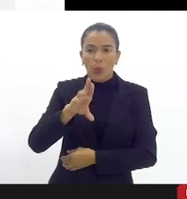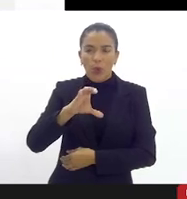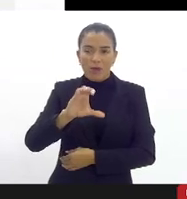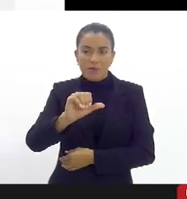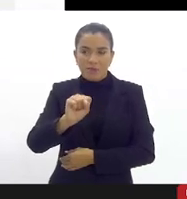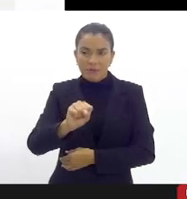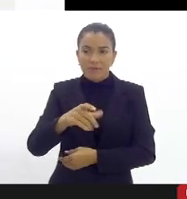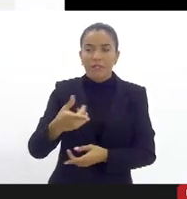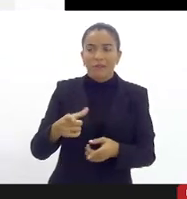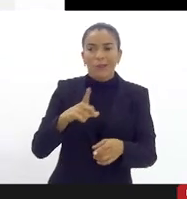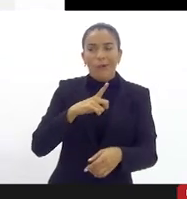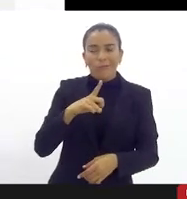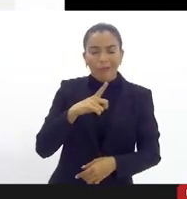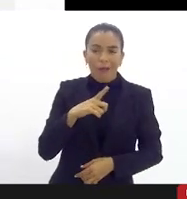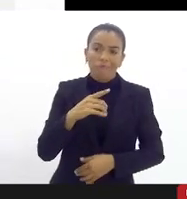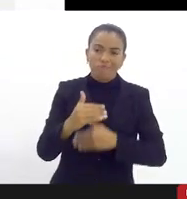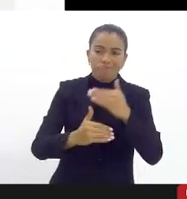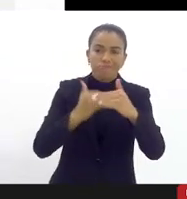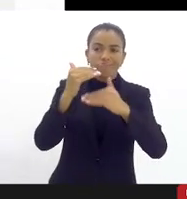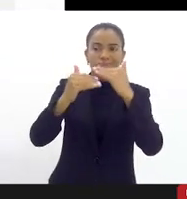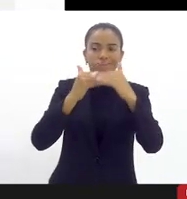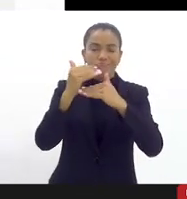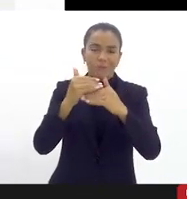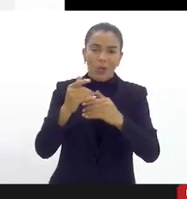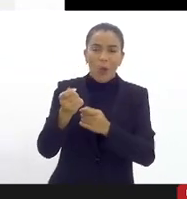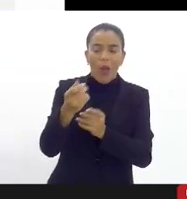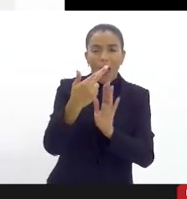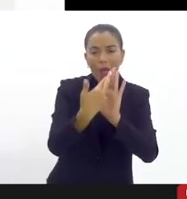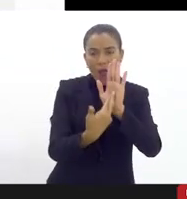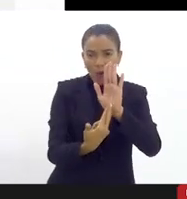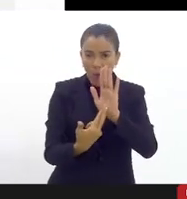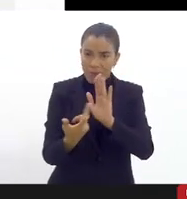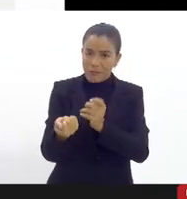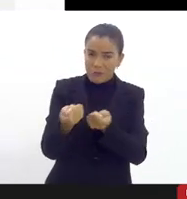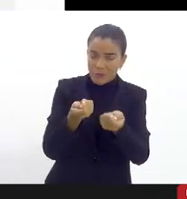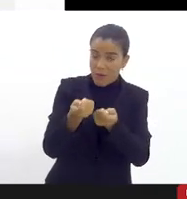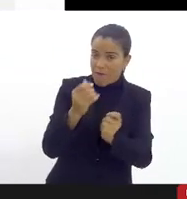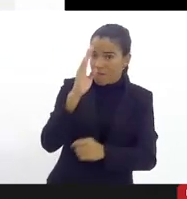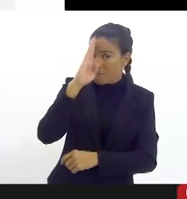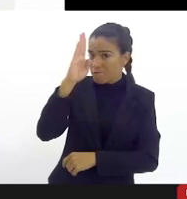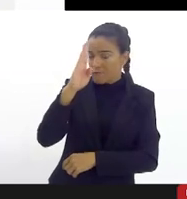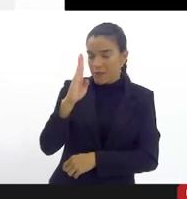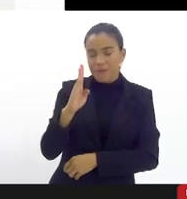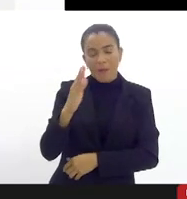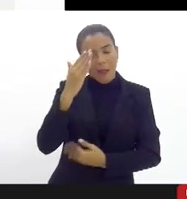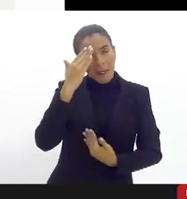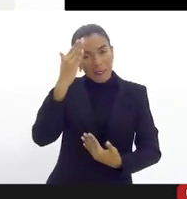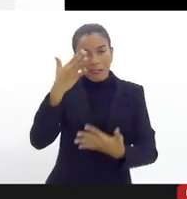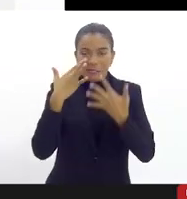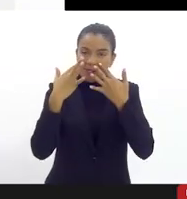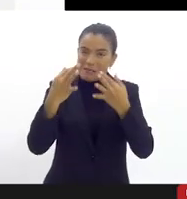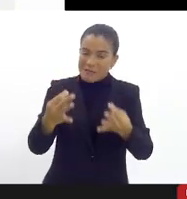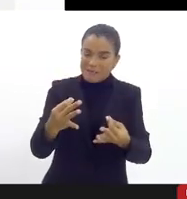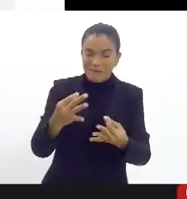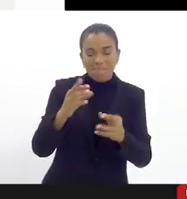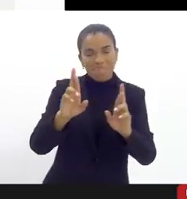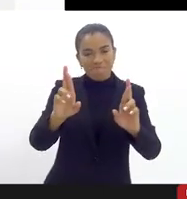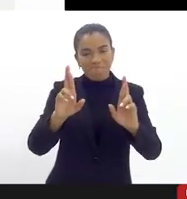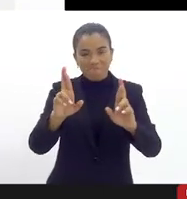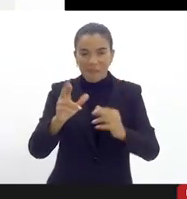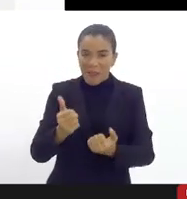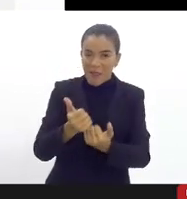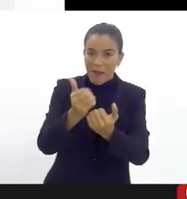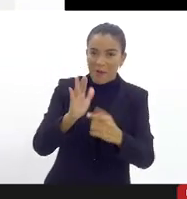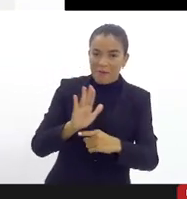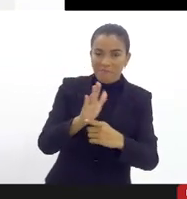esse processo está em curso e aí a discussão da regulação da regulamentação é fundamental agradeço a atenção espero ter contribuído